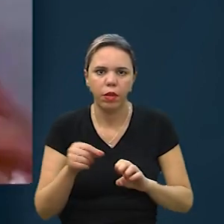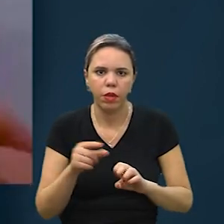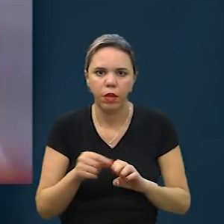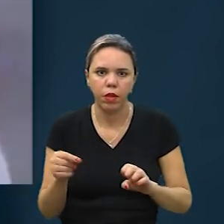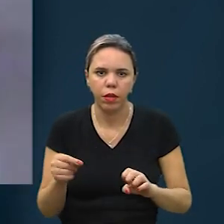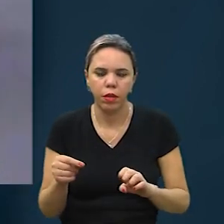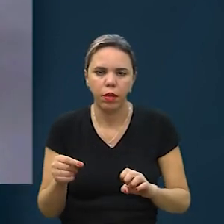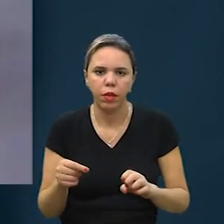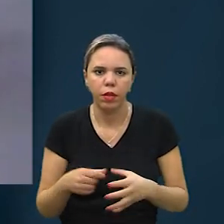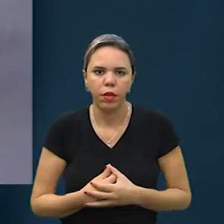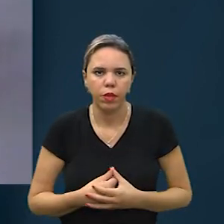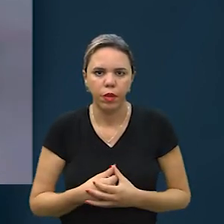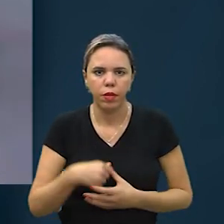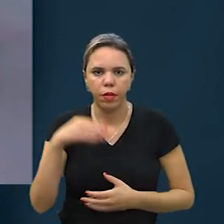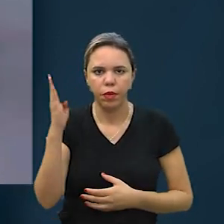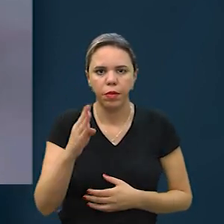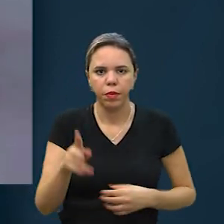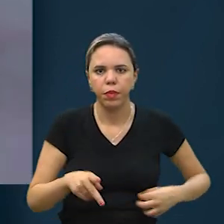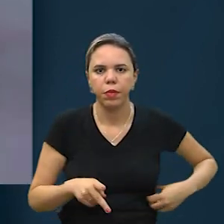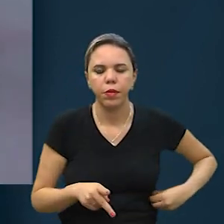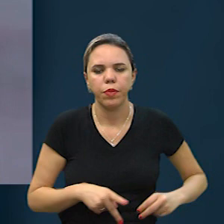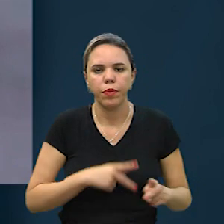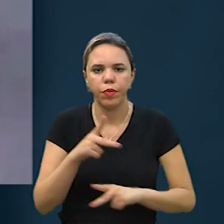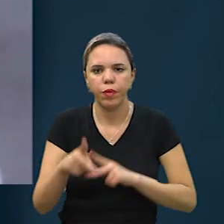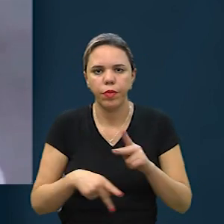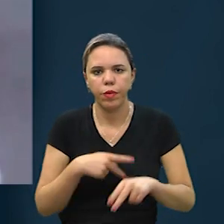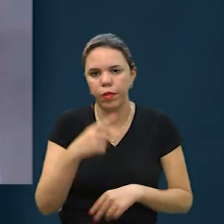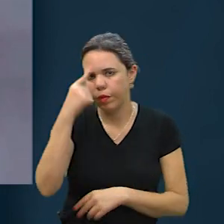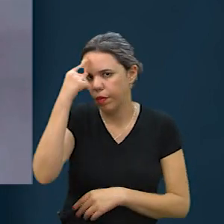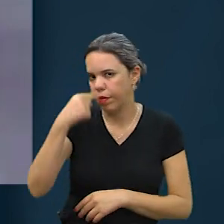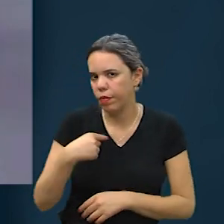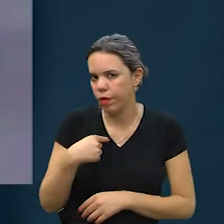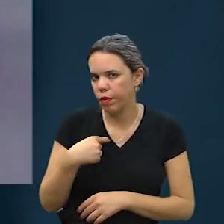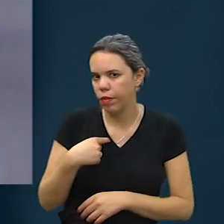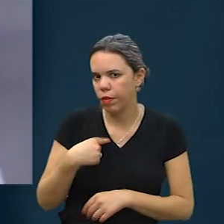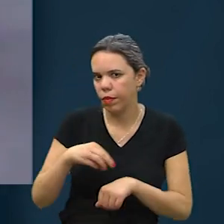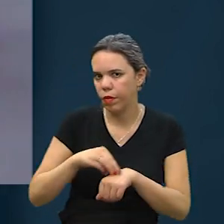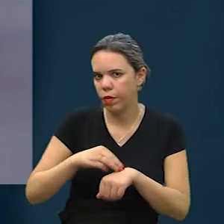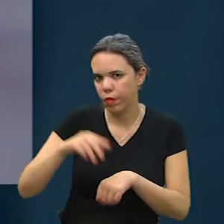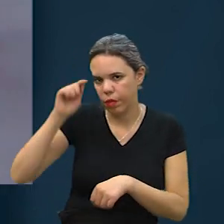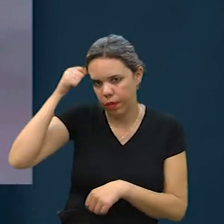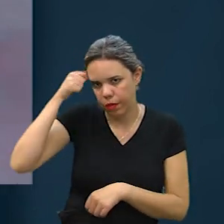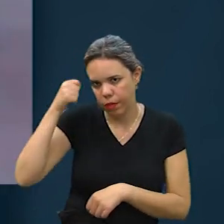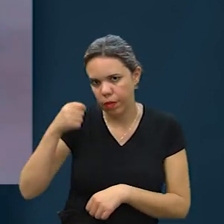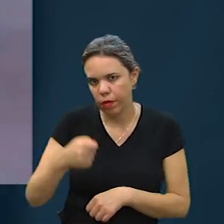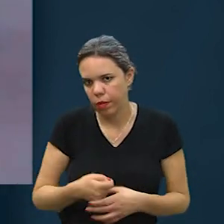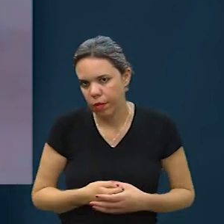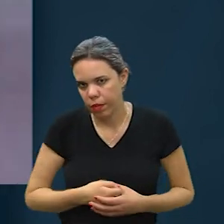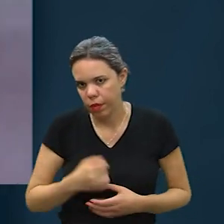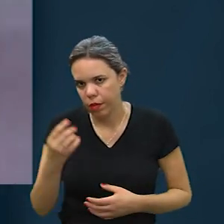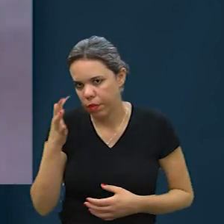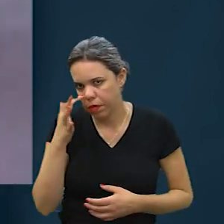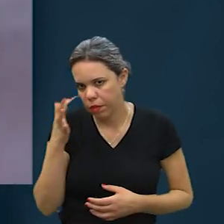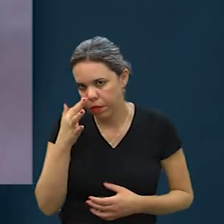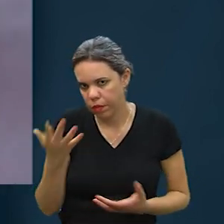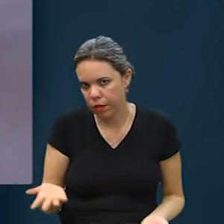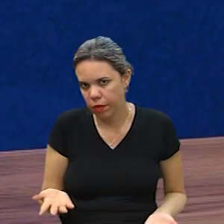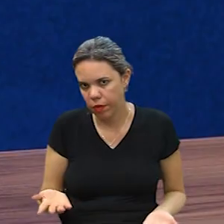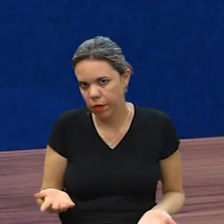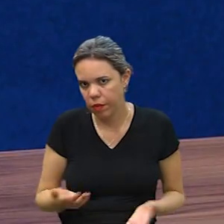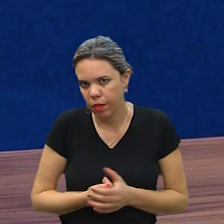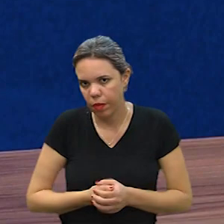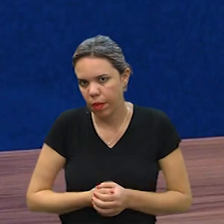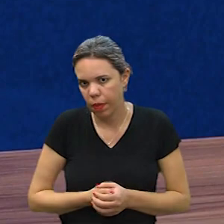dos empreendedores e empreendedoras brasileiras nesse perfil de pardos e negros e negras, né? É